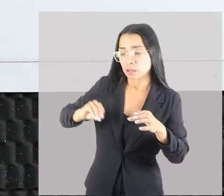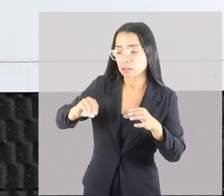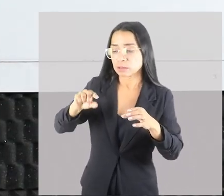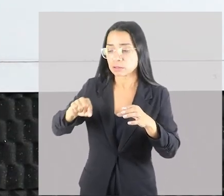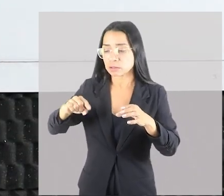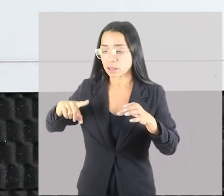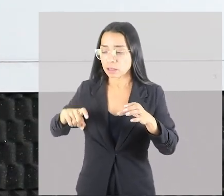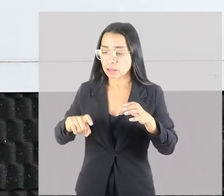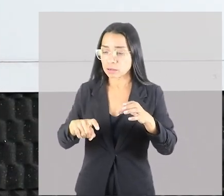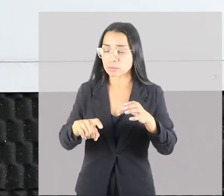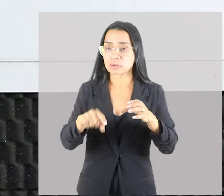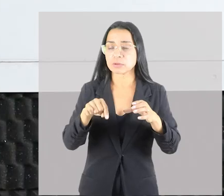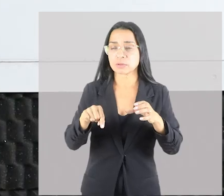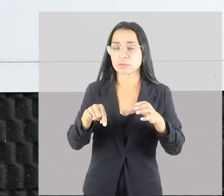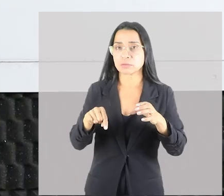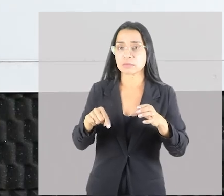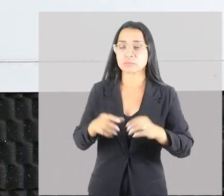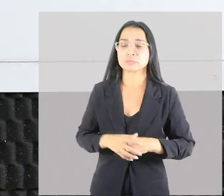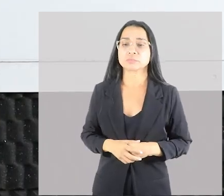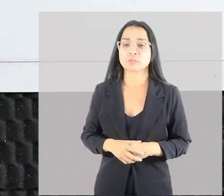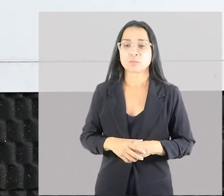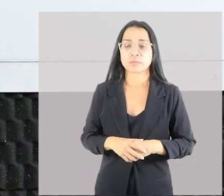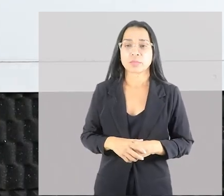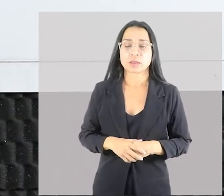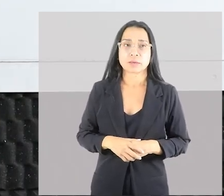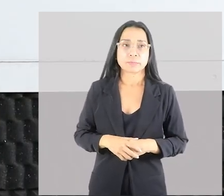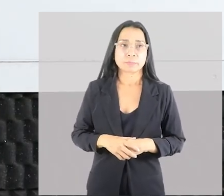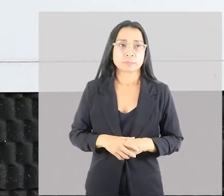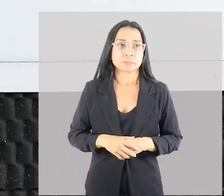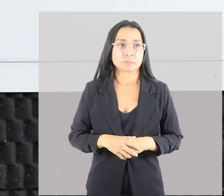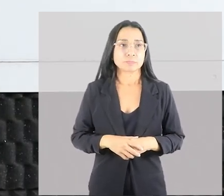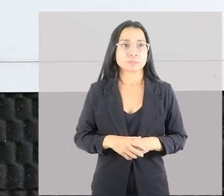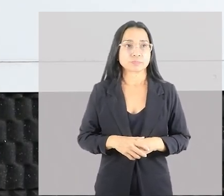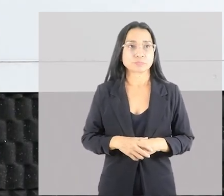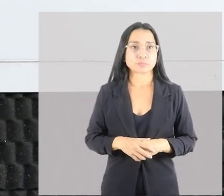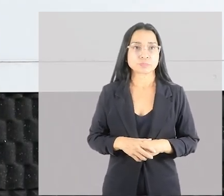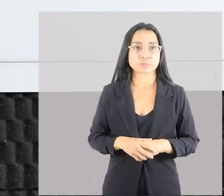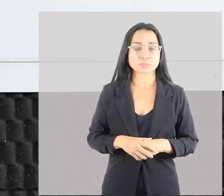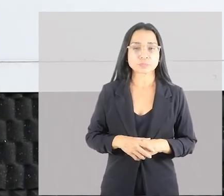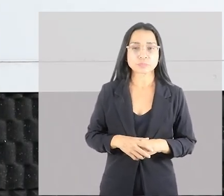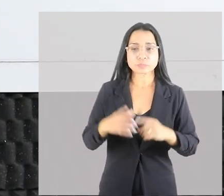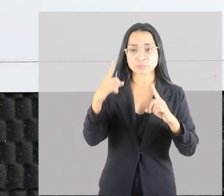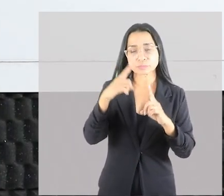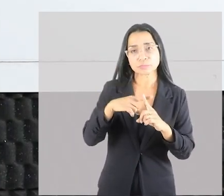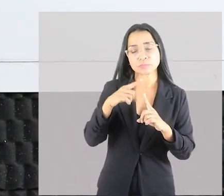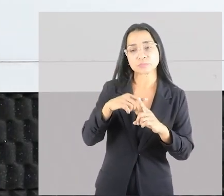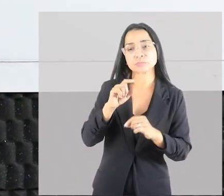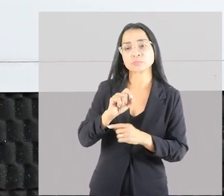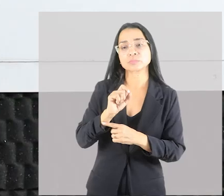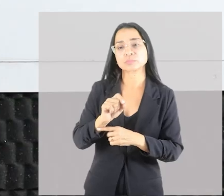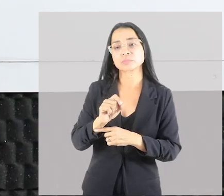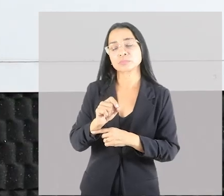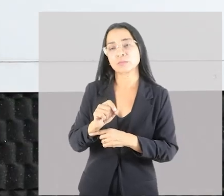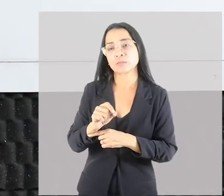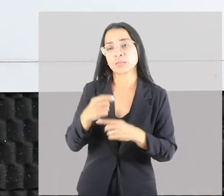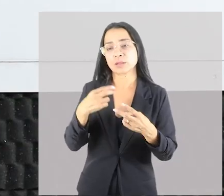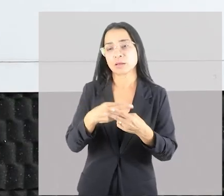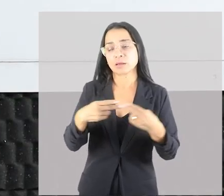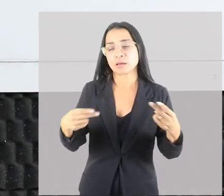ele num novo organismo, tá certo? Vamos lá, para mais um tipo aqui, né, de